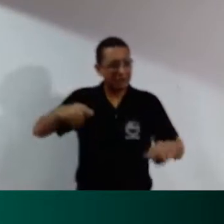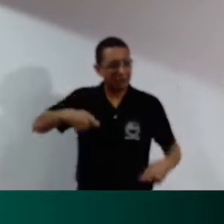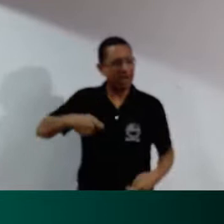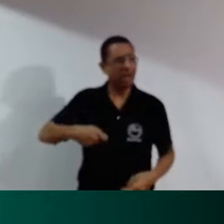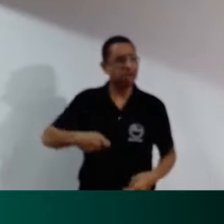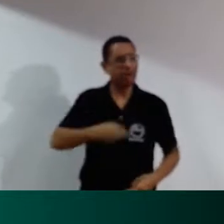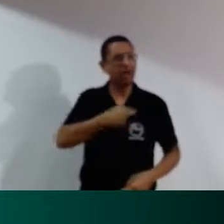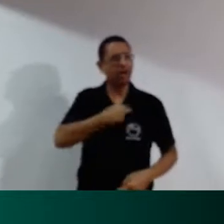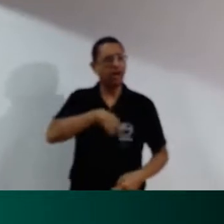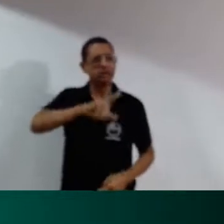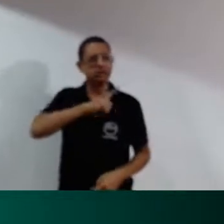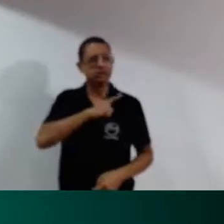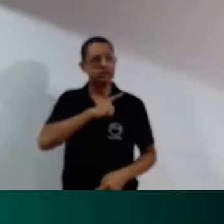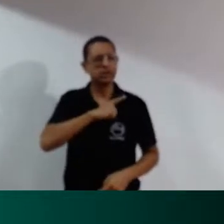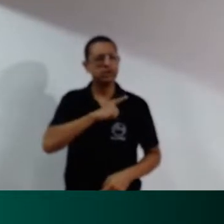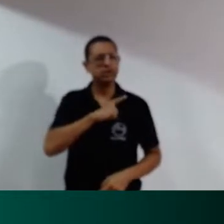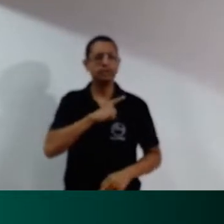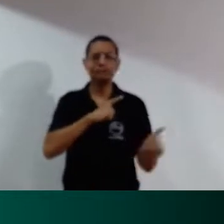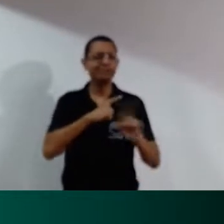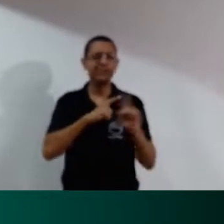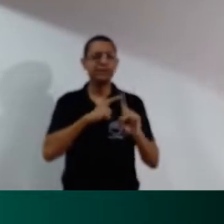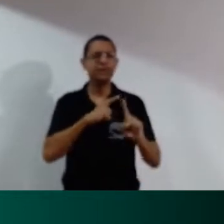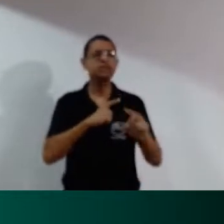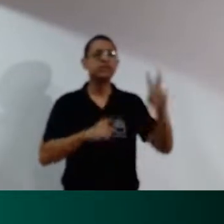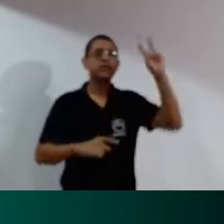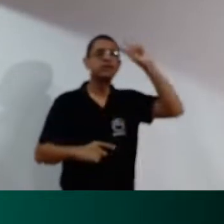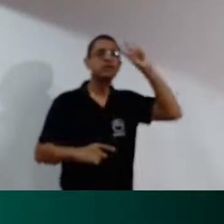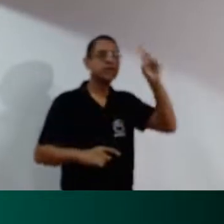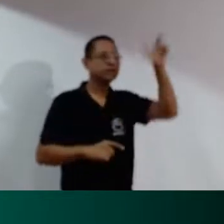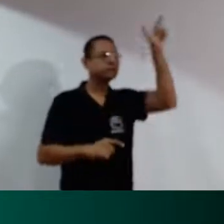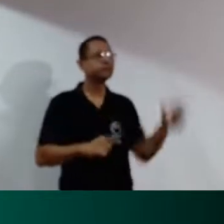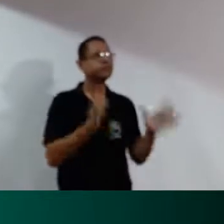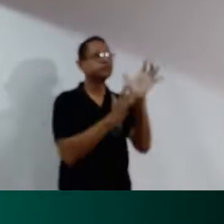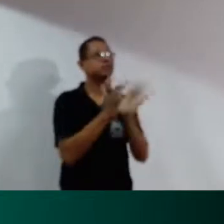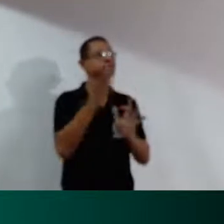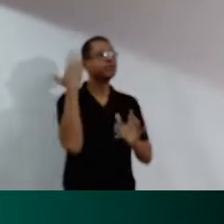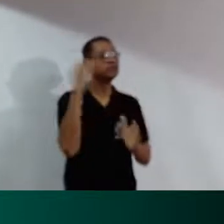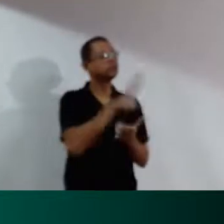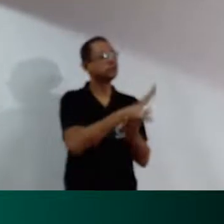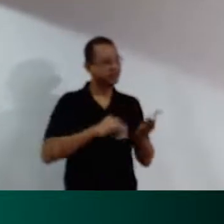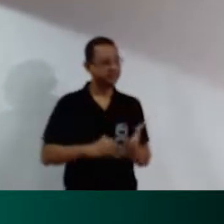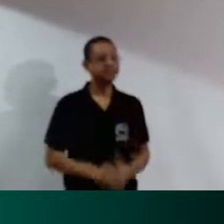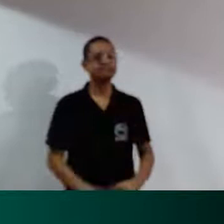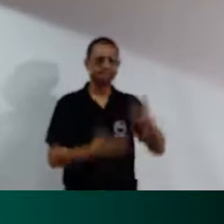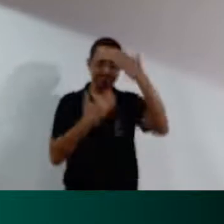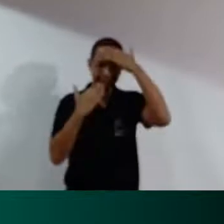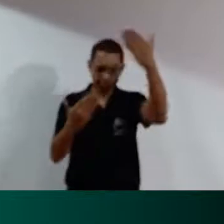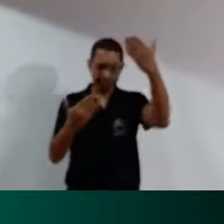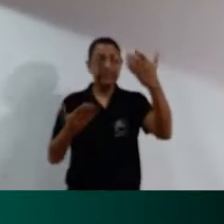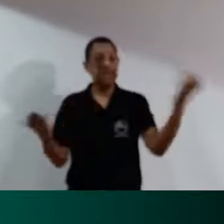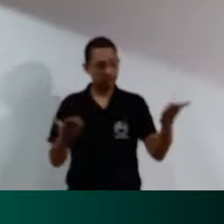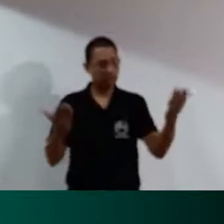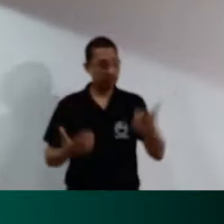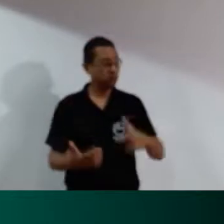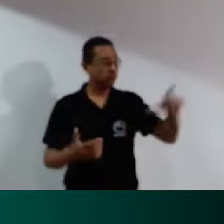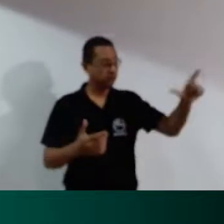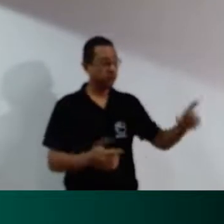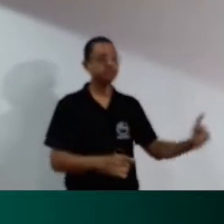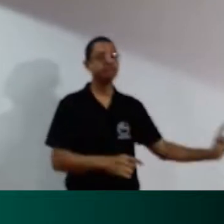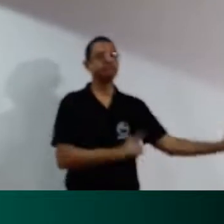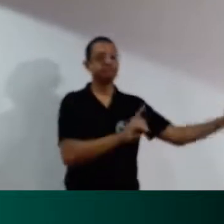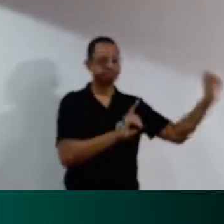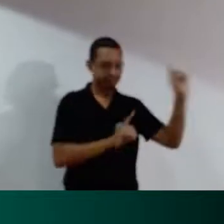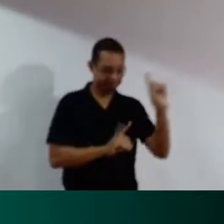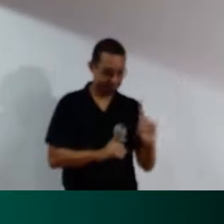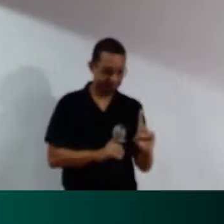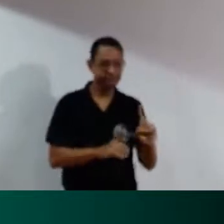religiosa ou não é muito do ensinamento de Jesus Cristo é isso passar aqui para os meus companheiros o